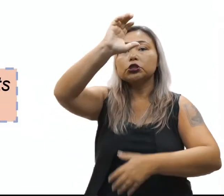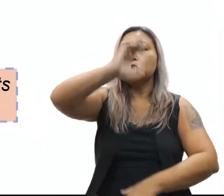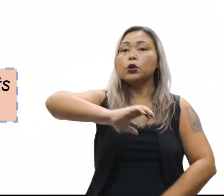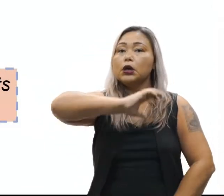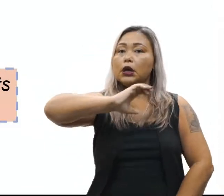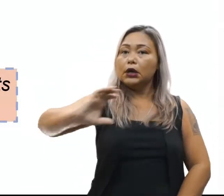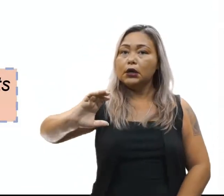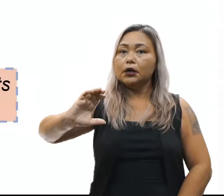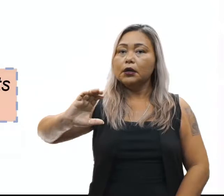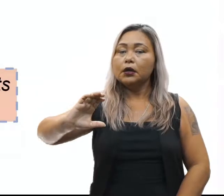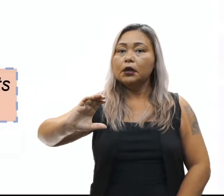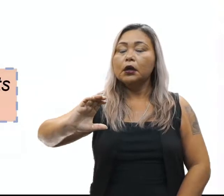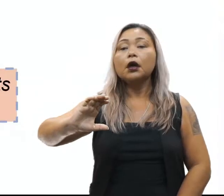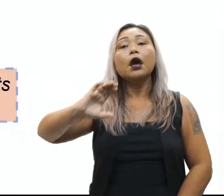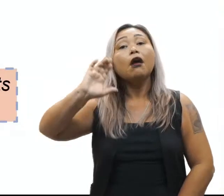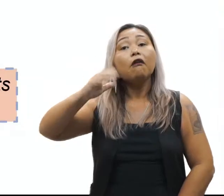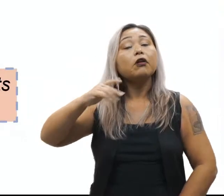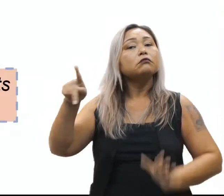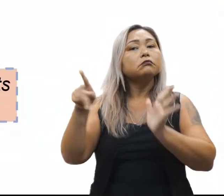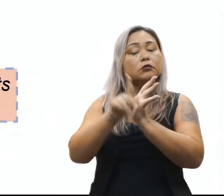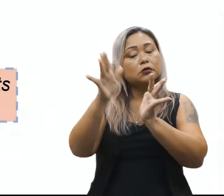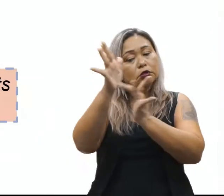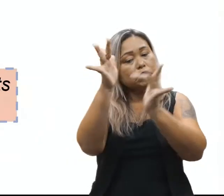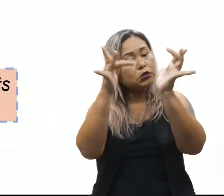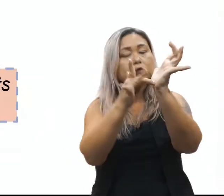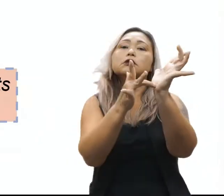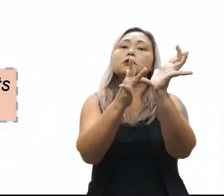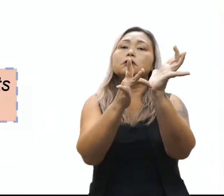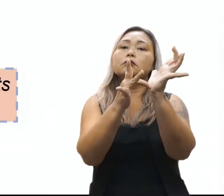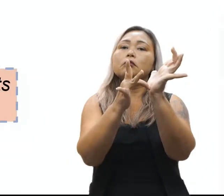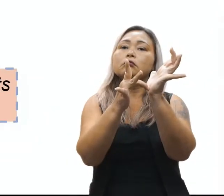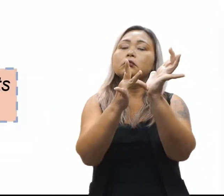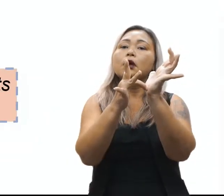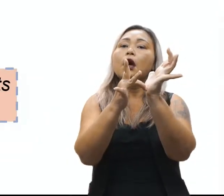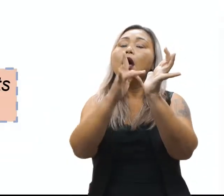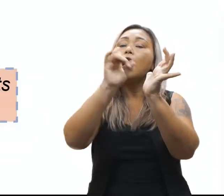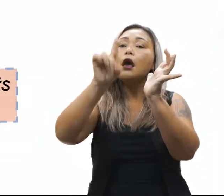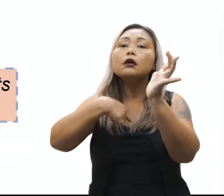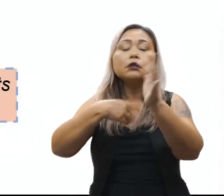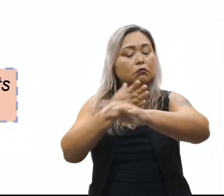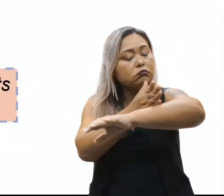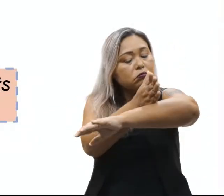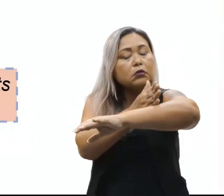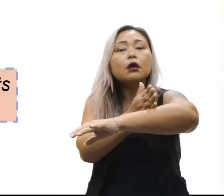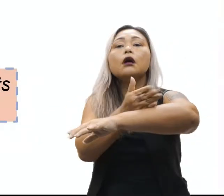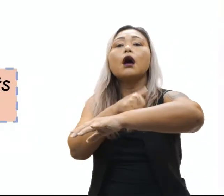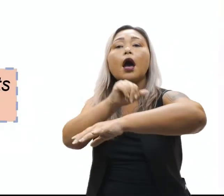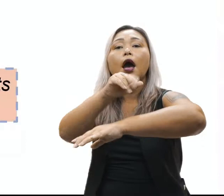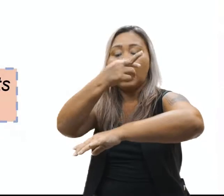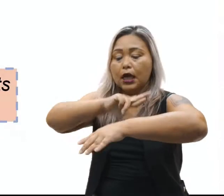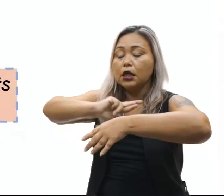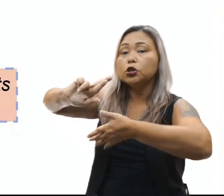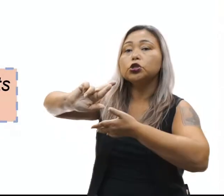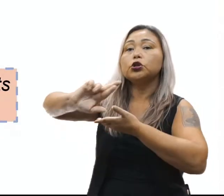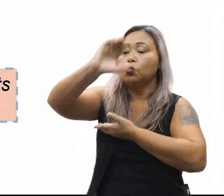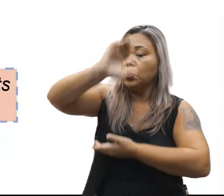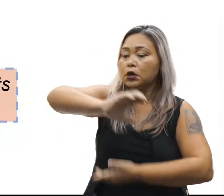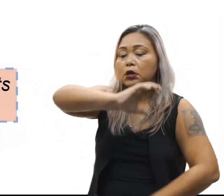né? Vindo de Cristo, Jesus Cristo. Então, assim, na Idade Média, a religião cristã era